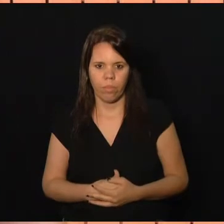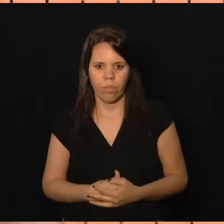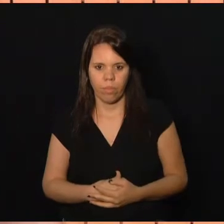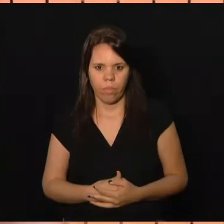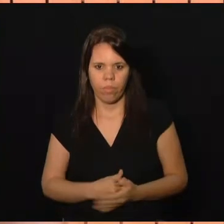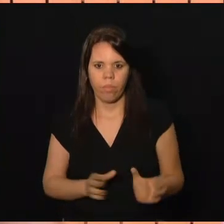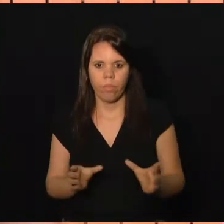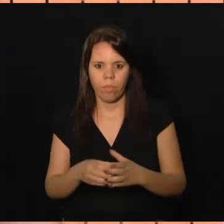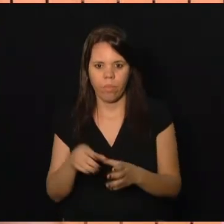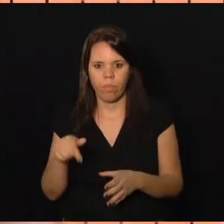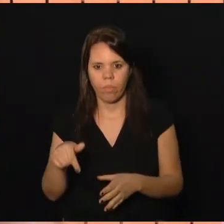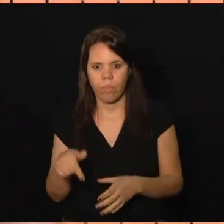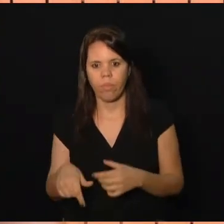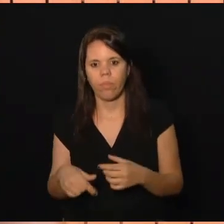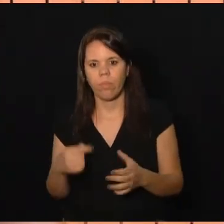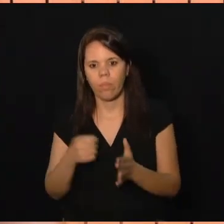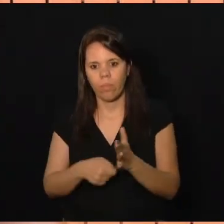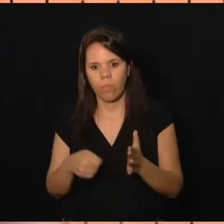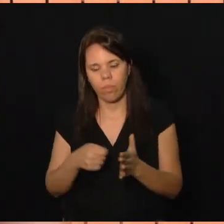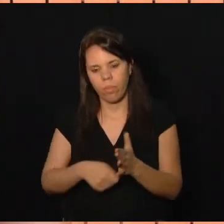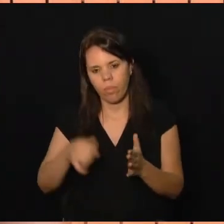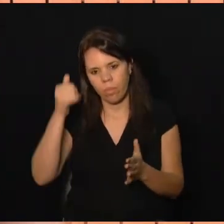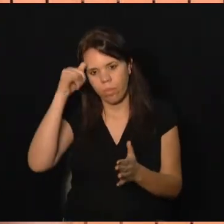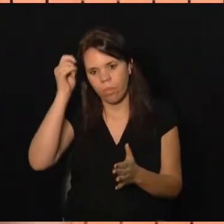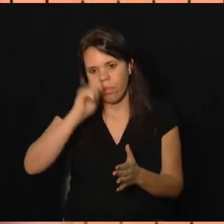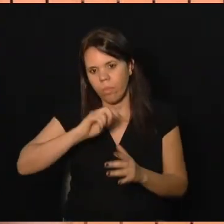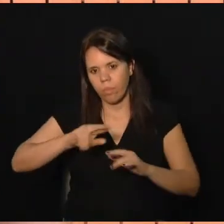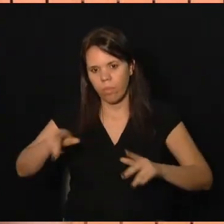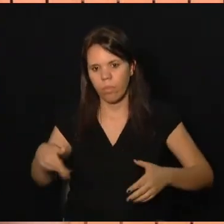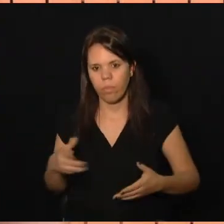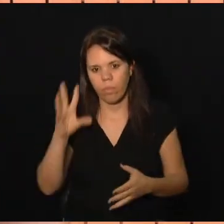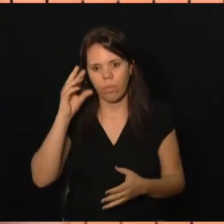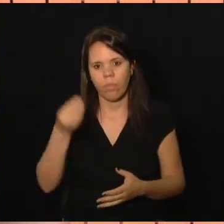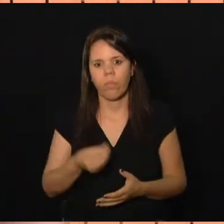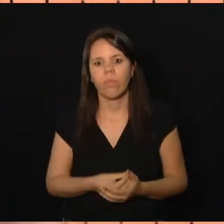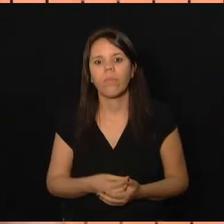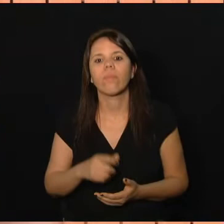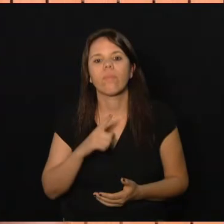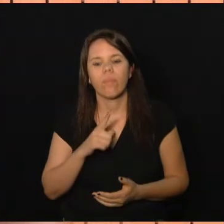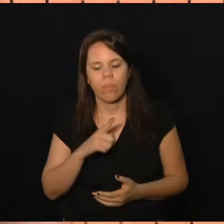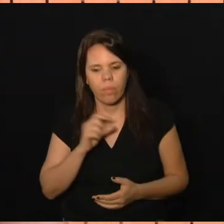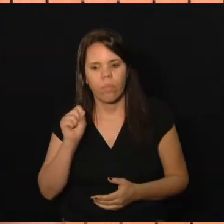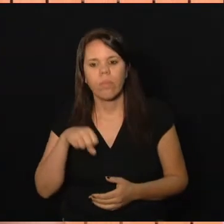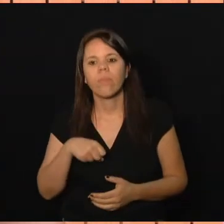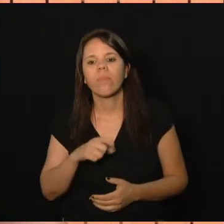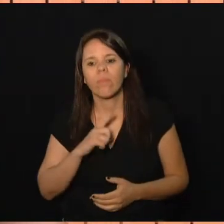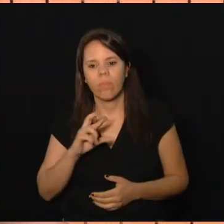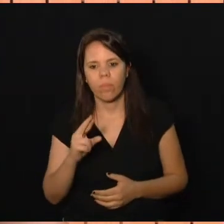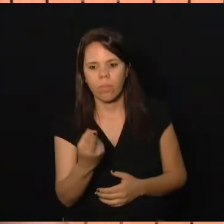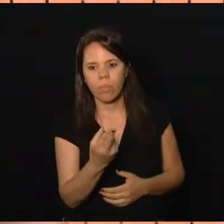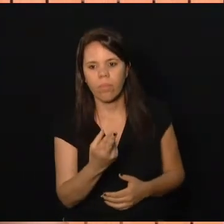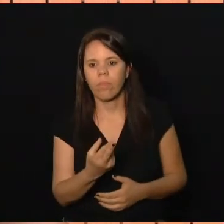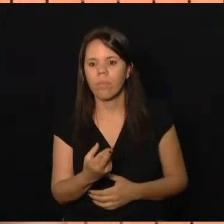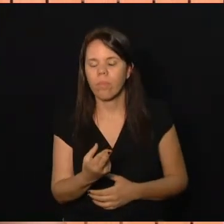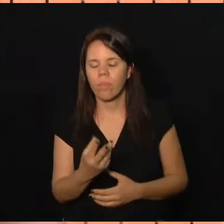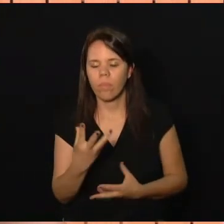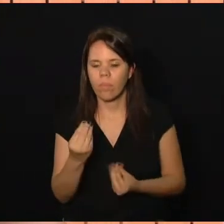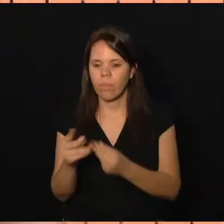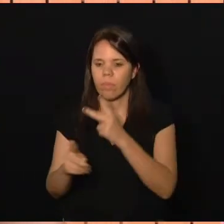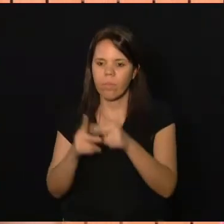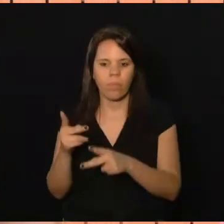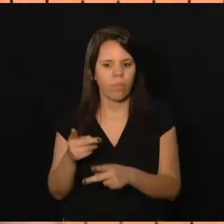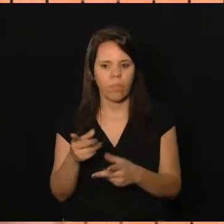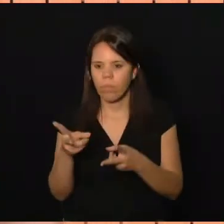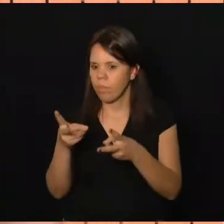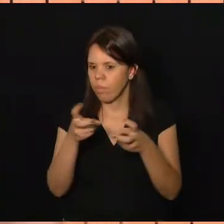essa comissão, a Comissão de Política de Prevenção às Drogas, para entender que existe saída. Muitas pessoas às vezes não enxergam mais a